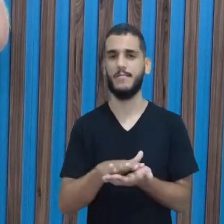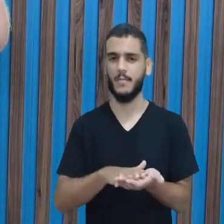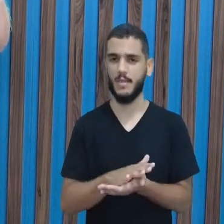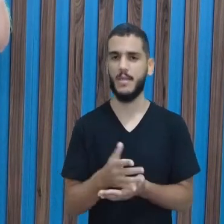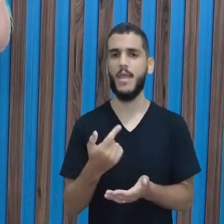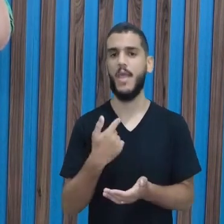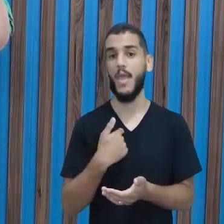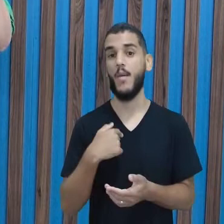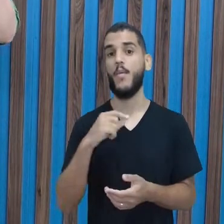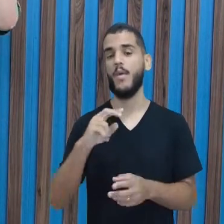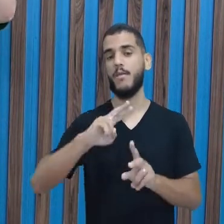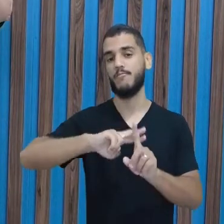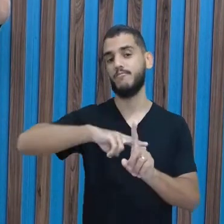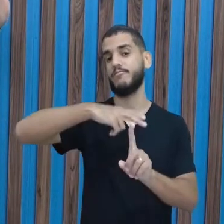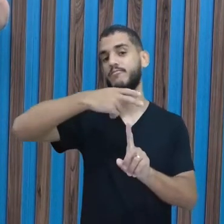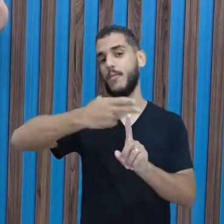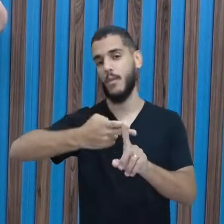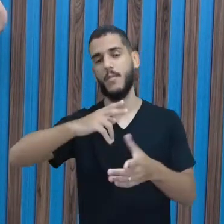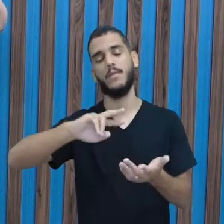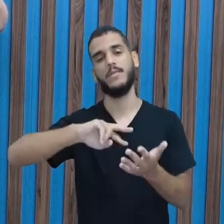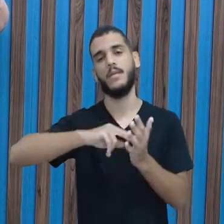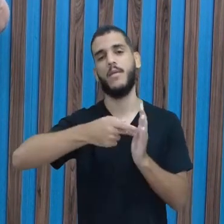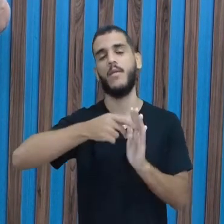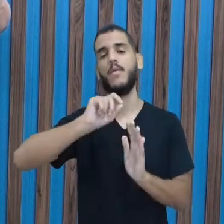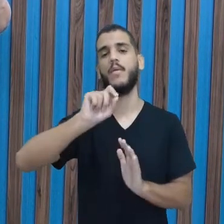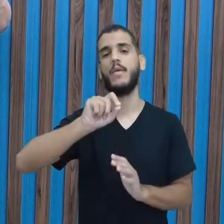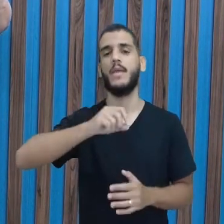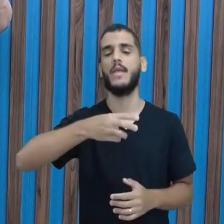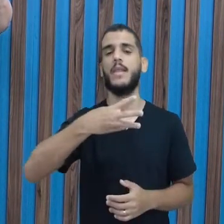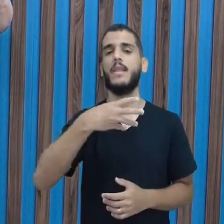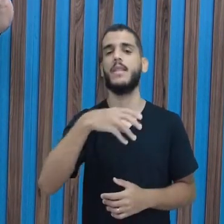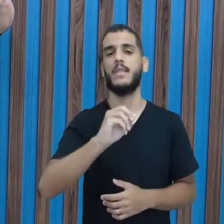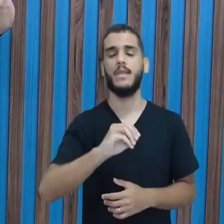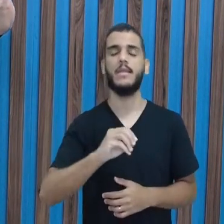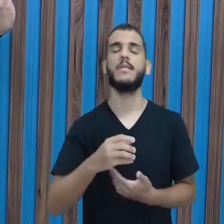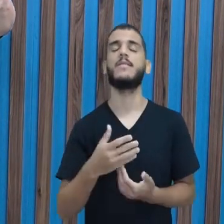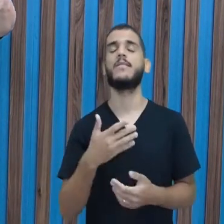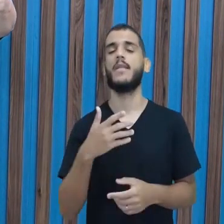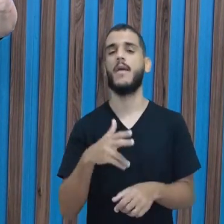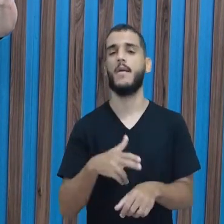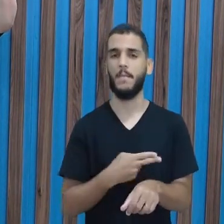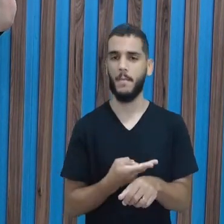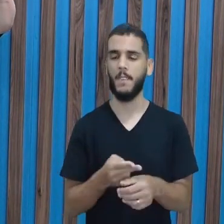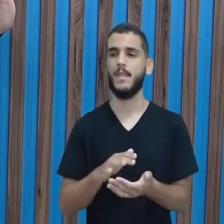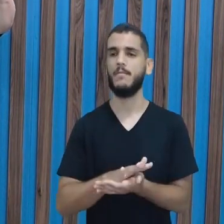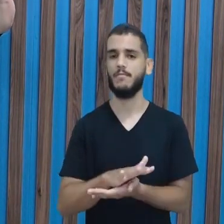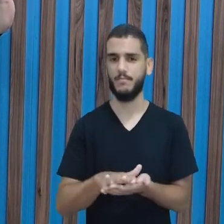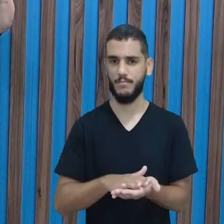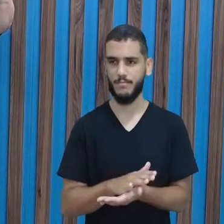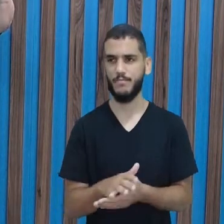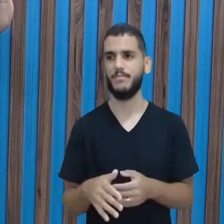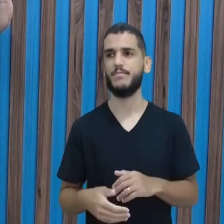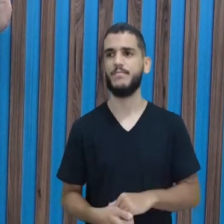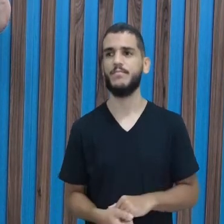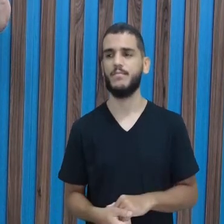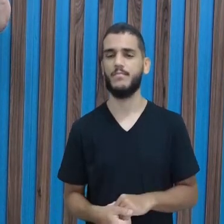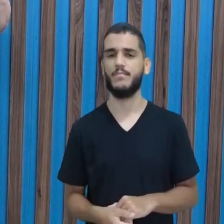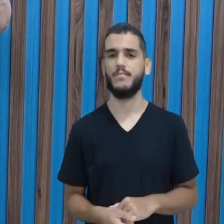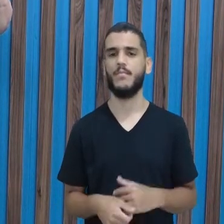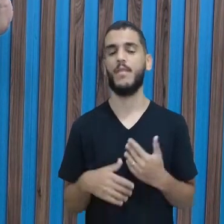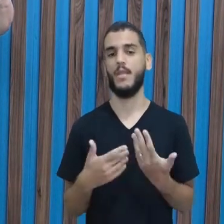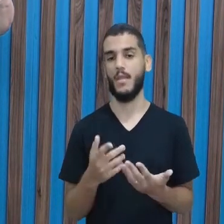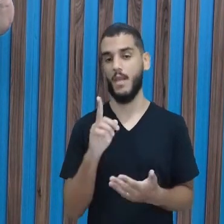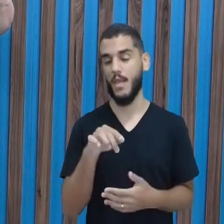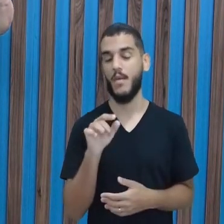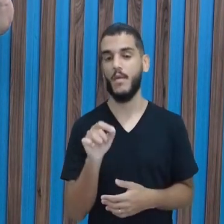Então, deu 30 brigadeiros. Para eu dobrar R$60, vai ser